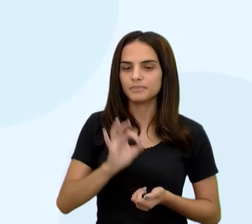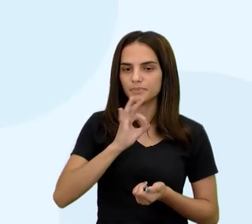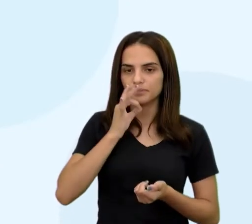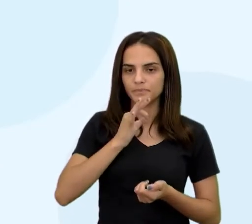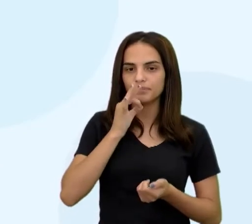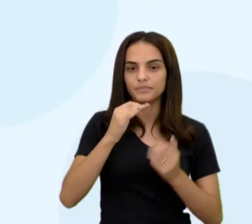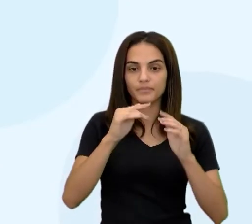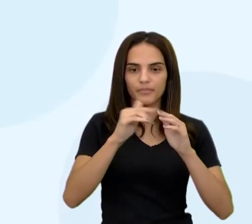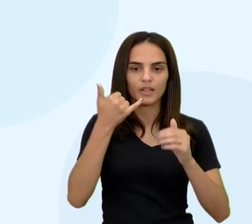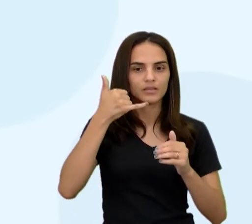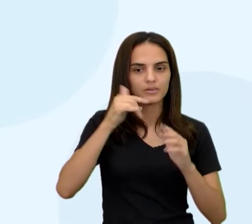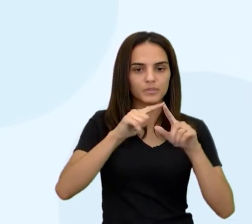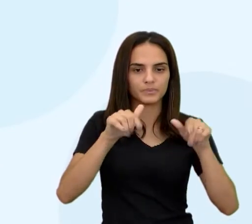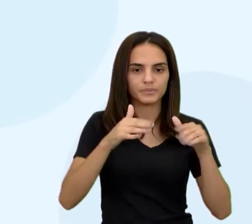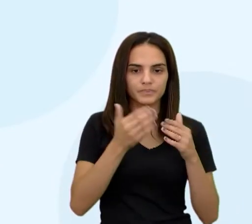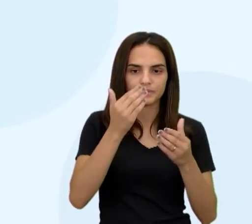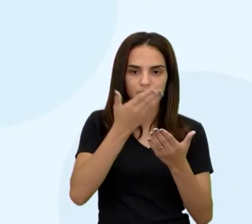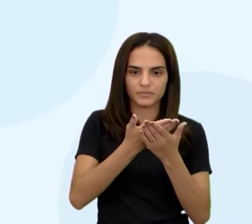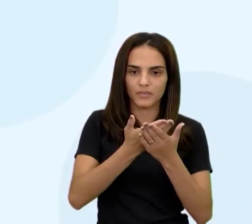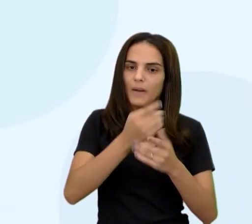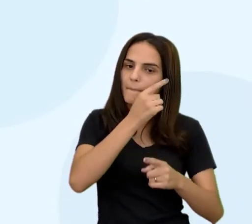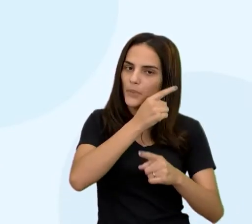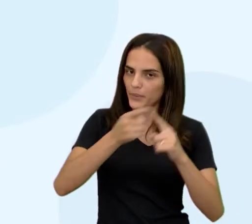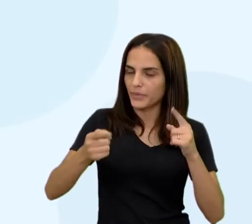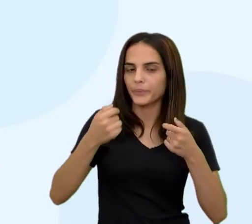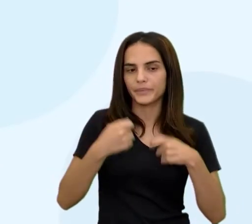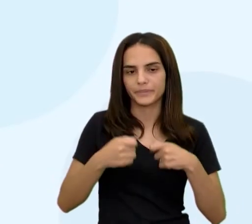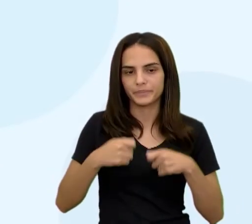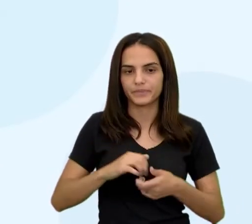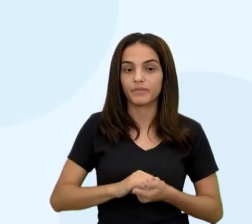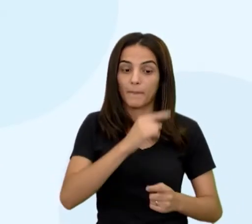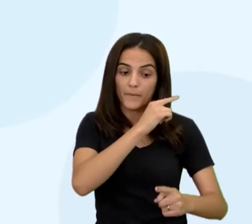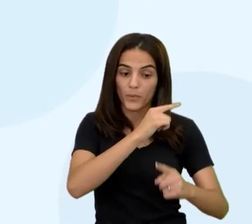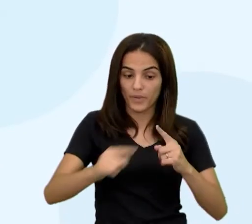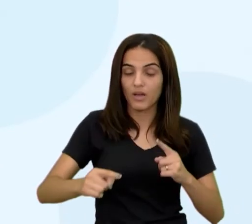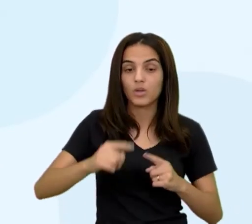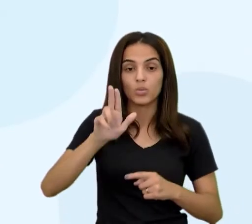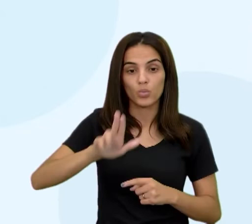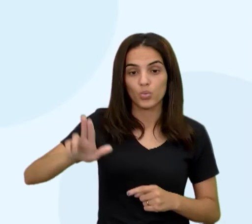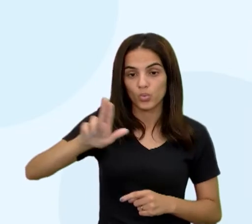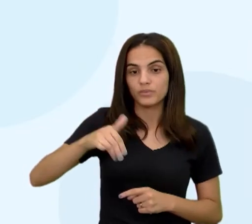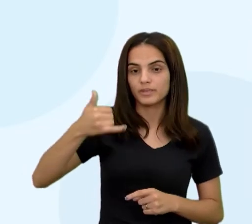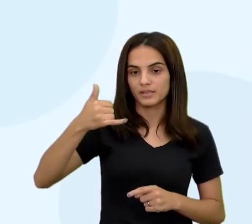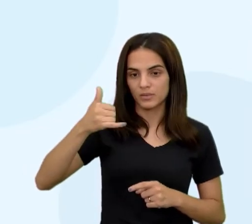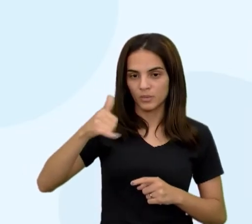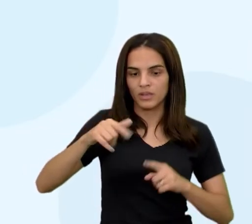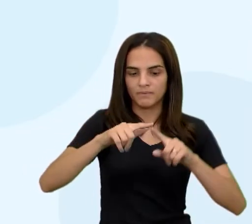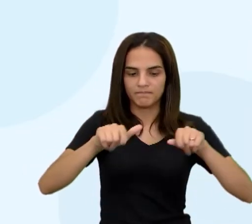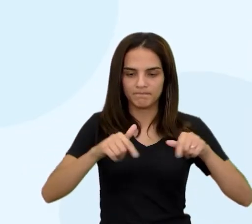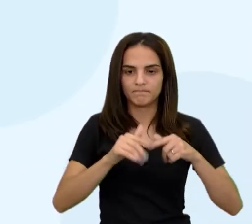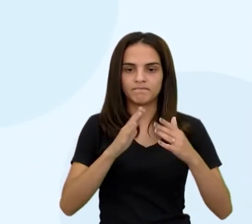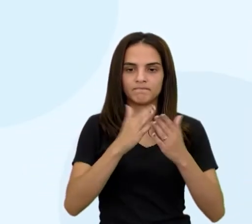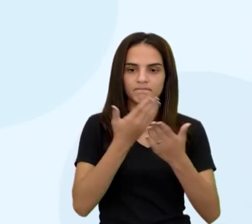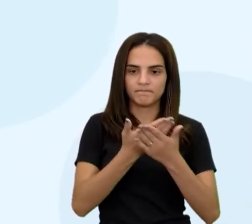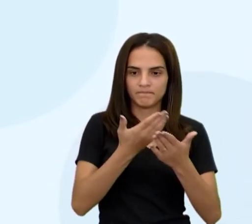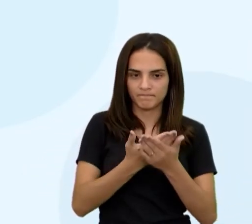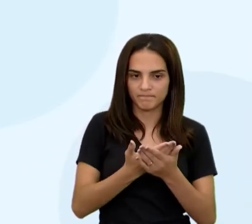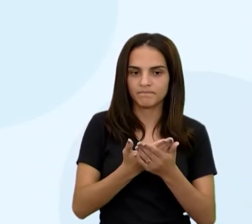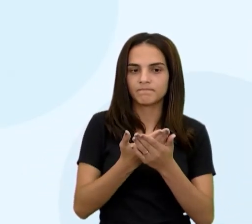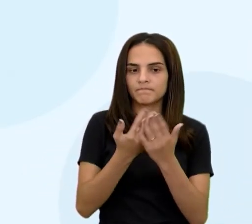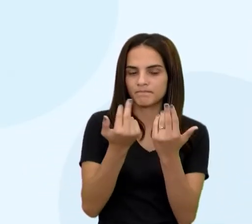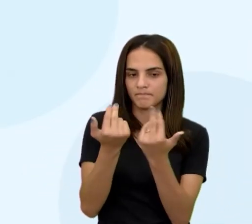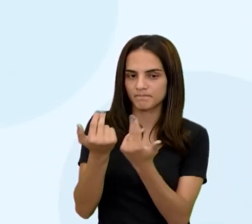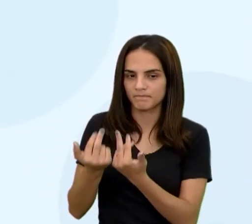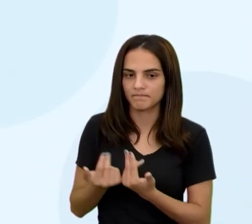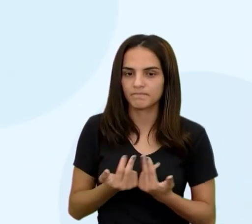Opinião. Celular em sala de aula é uma proibição necessária. A proibição do seu uso em sala de aula é uma medida que se harmoniza com o